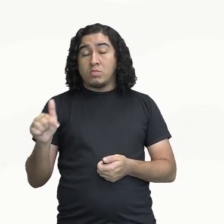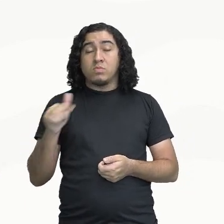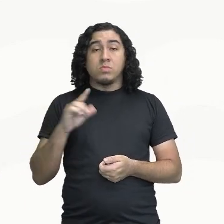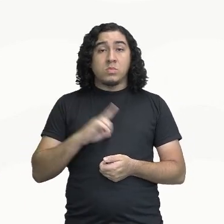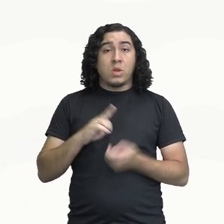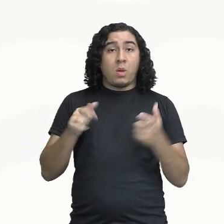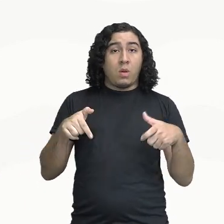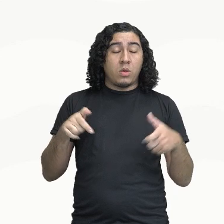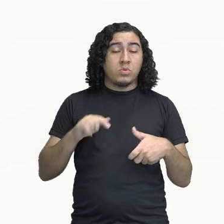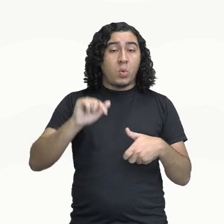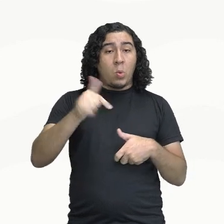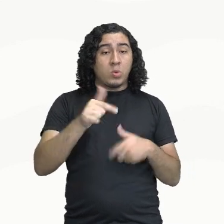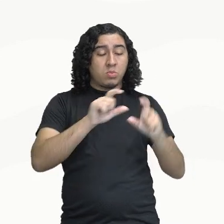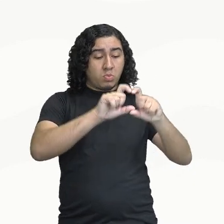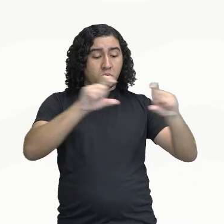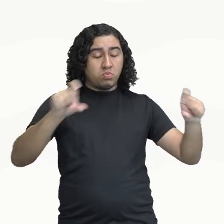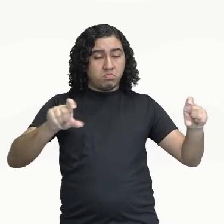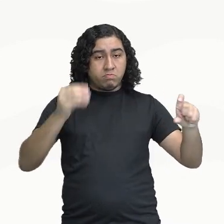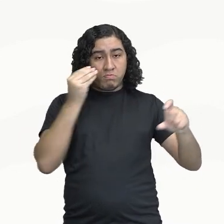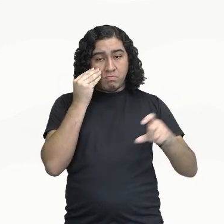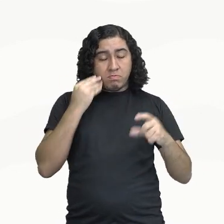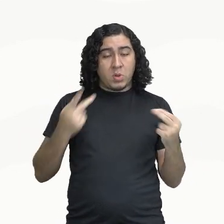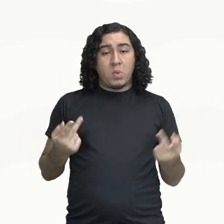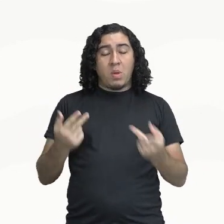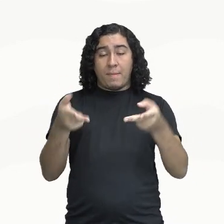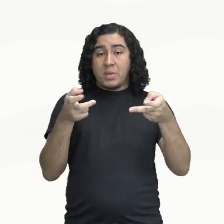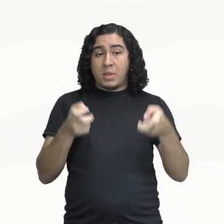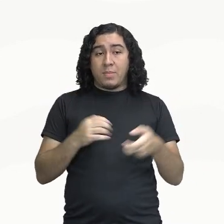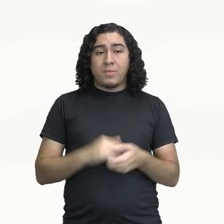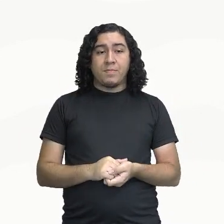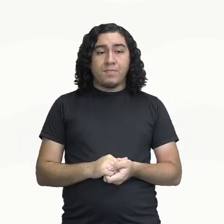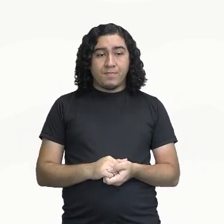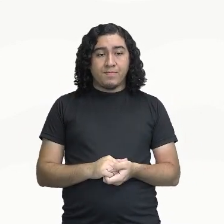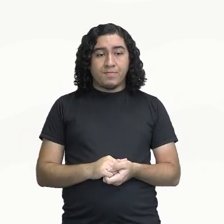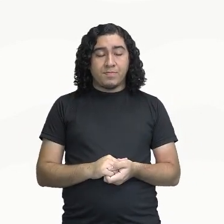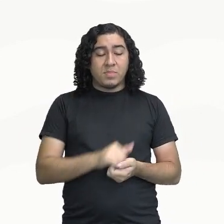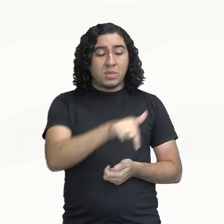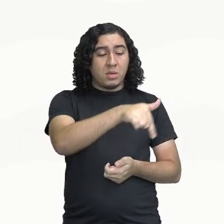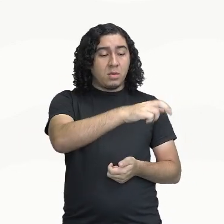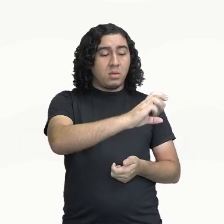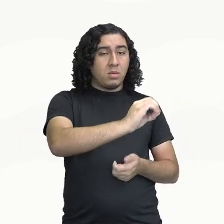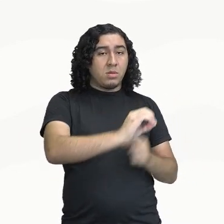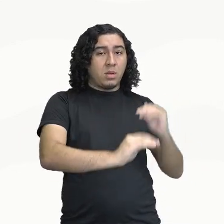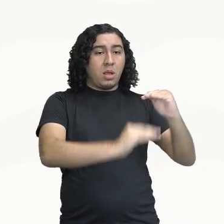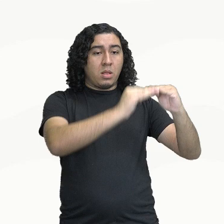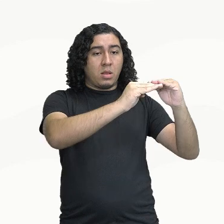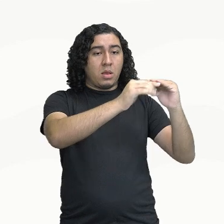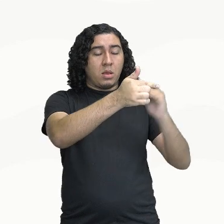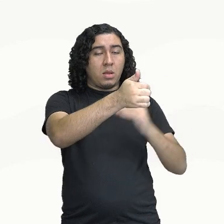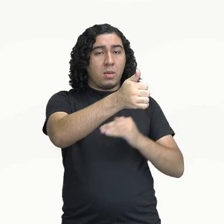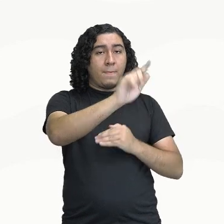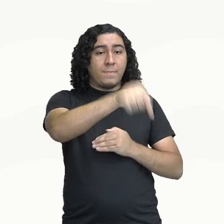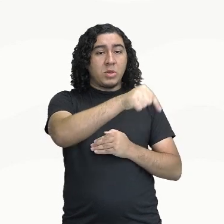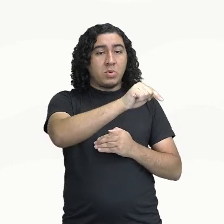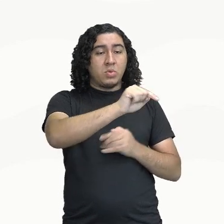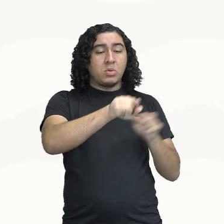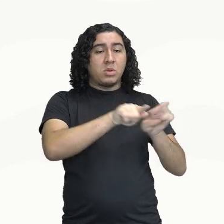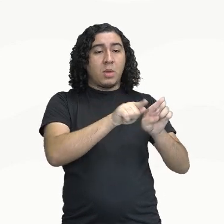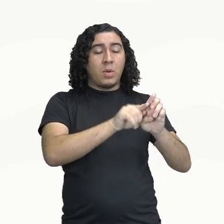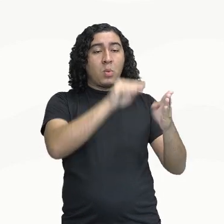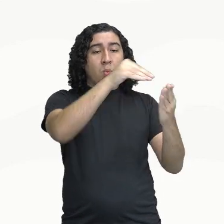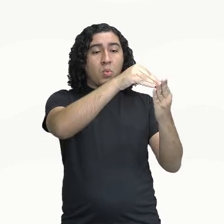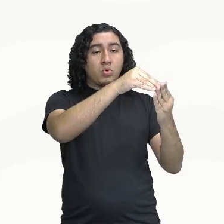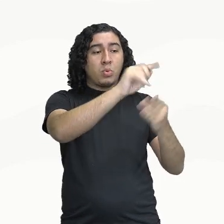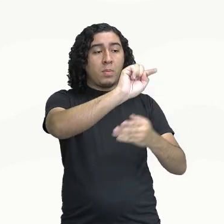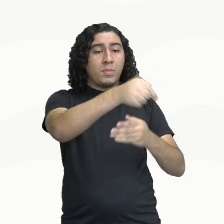estão aí em outra faixa, como vocês podem observar, de 750 a 1.000 e o último, né, que é de 1.000